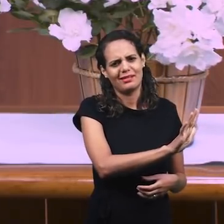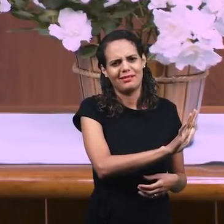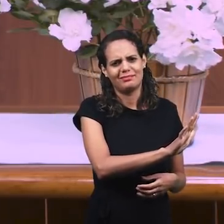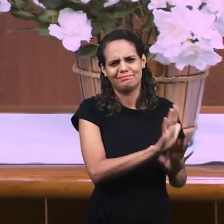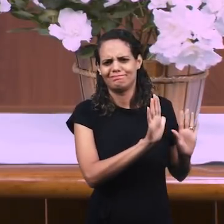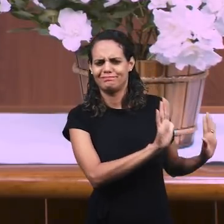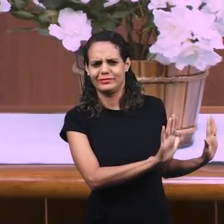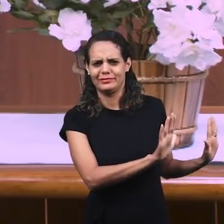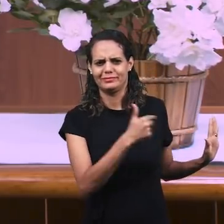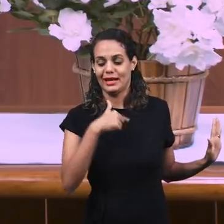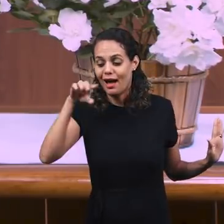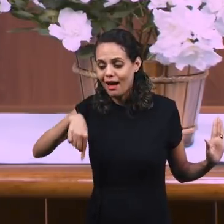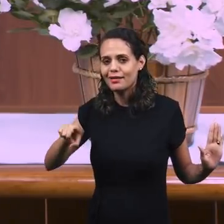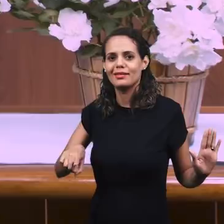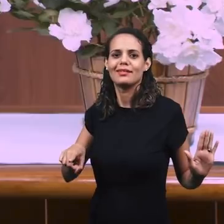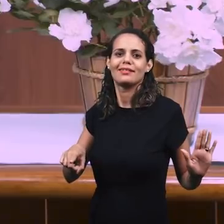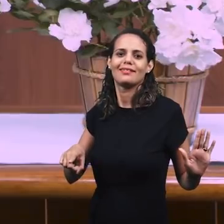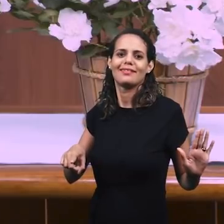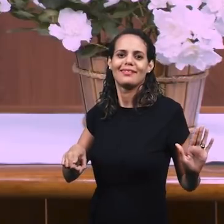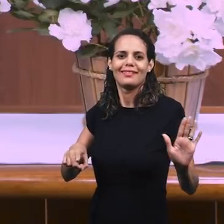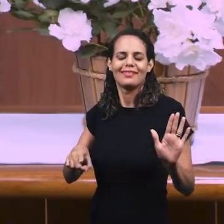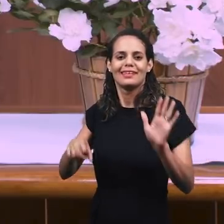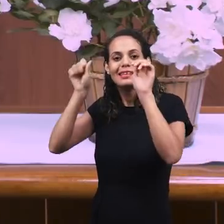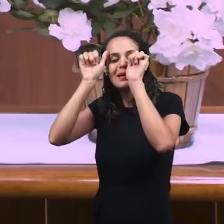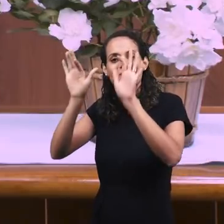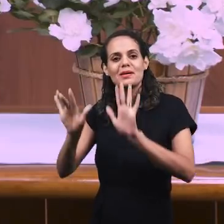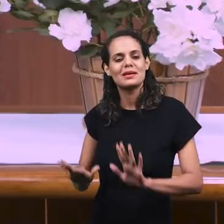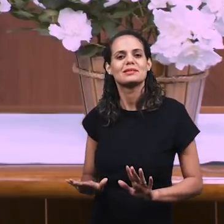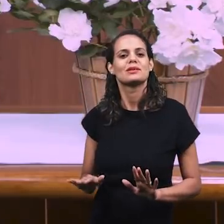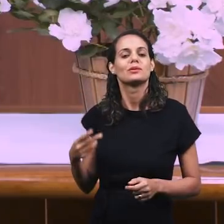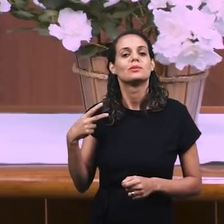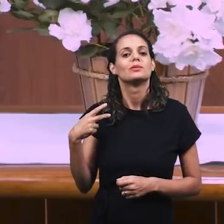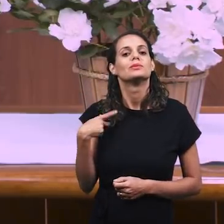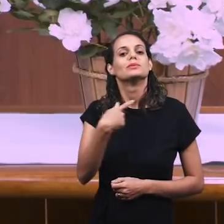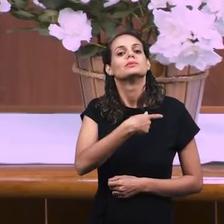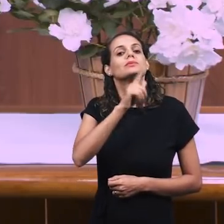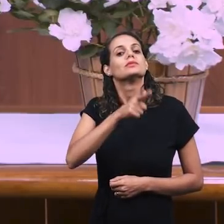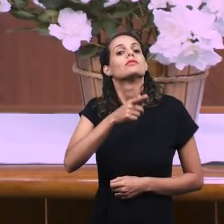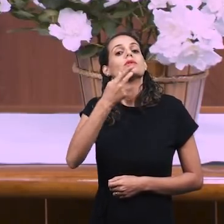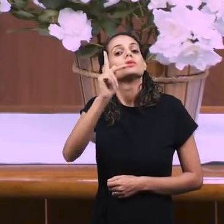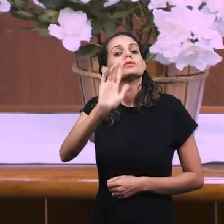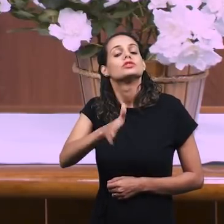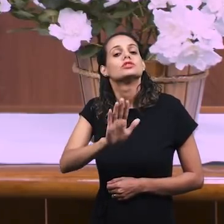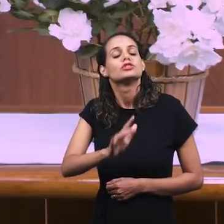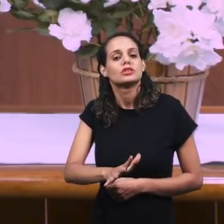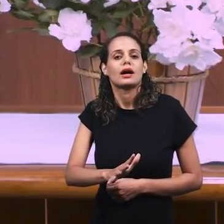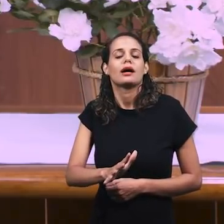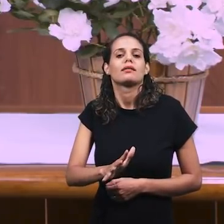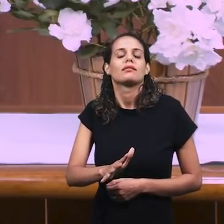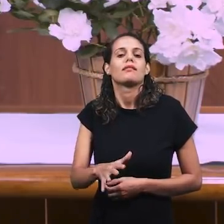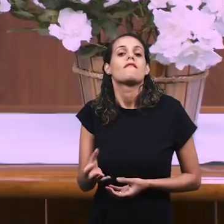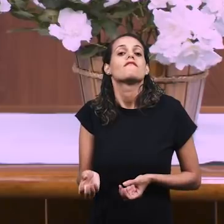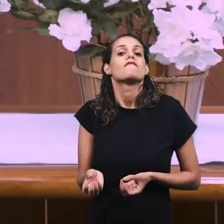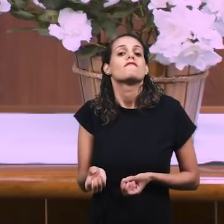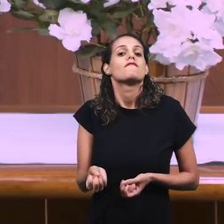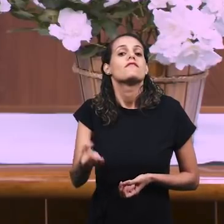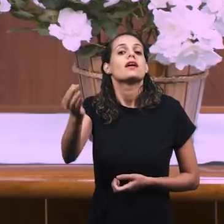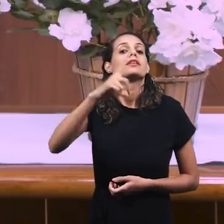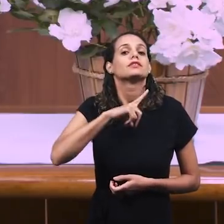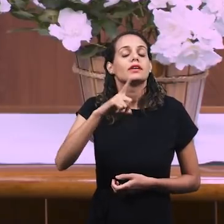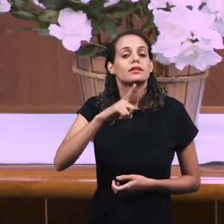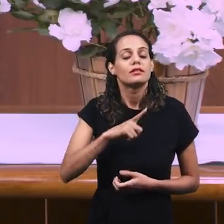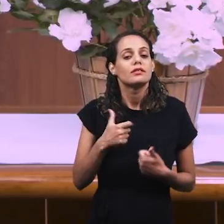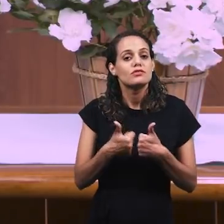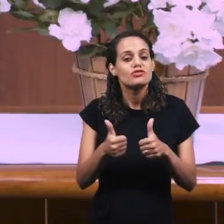Foi até o que o pastor Gideon te falou, né? Daqui a pouco vai começar a ter as viagens de ônibus, agora será passar essa fase